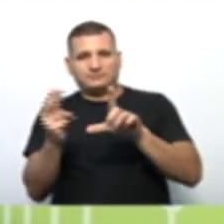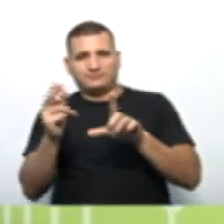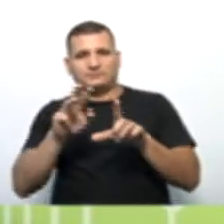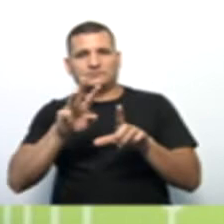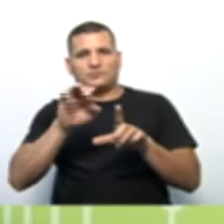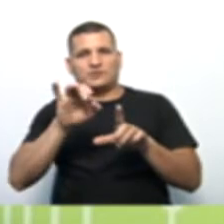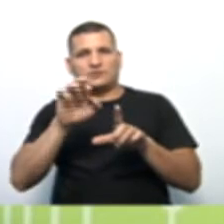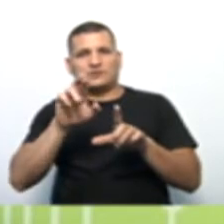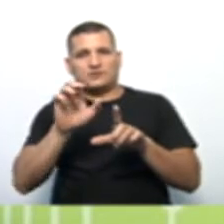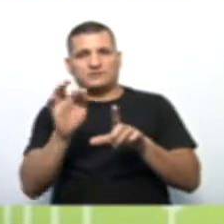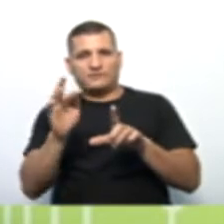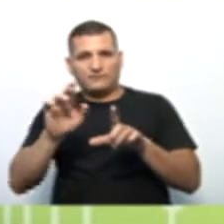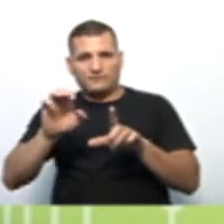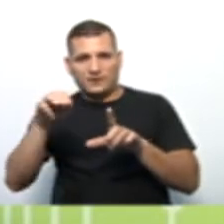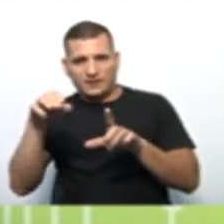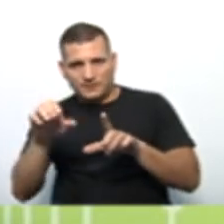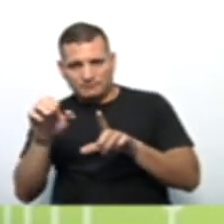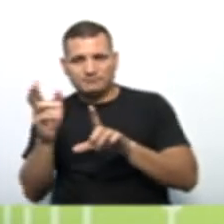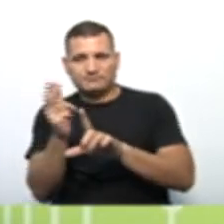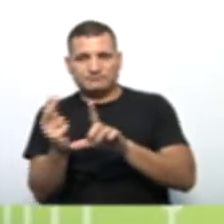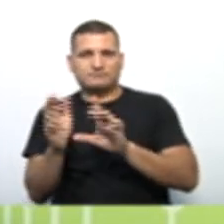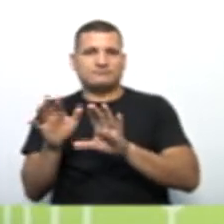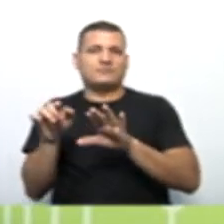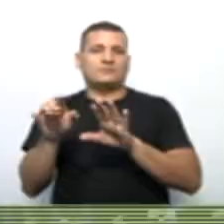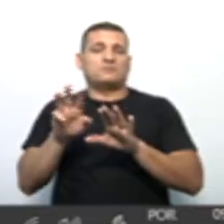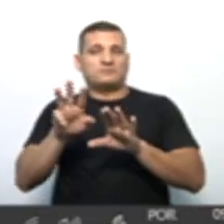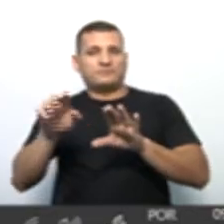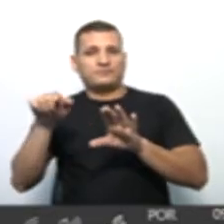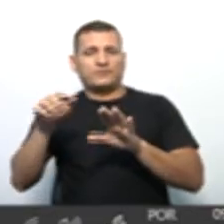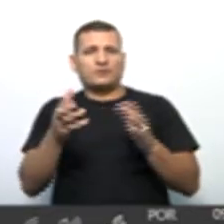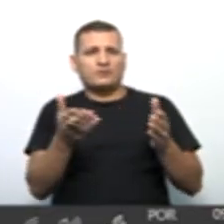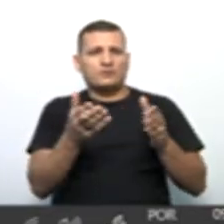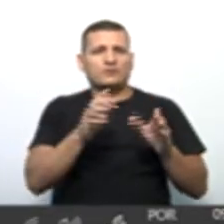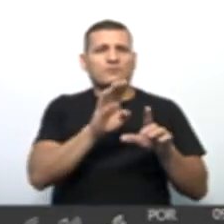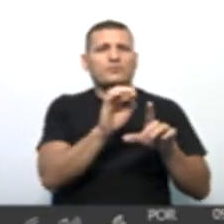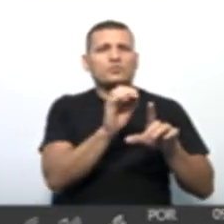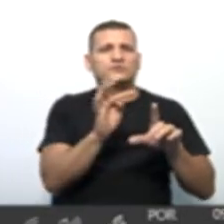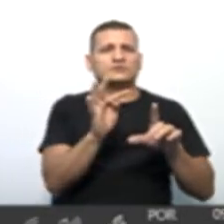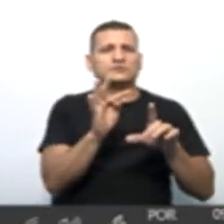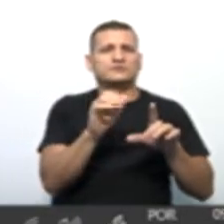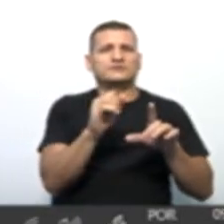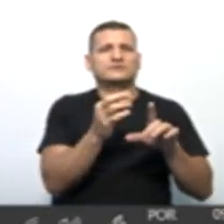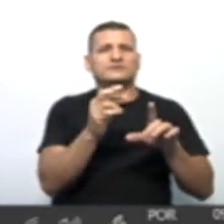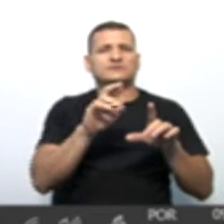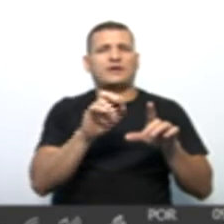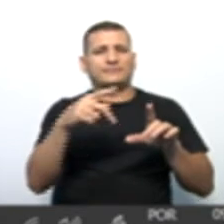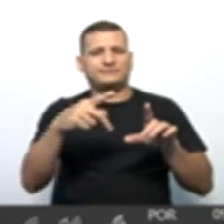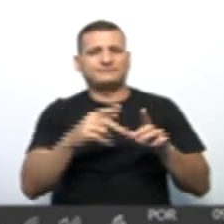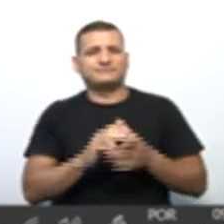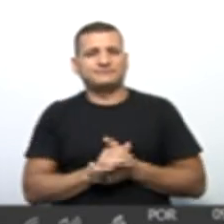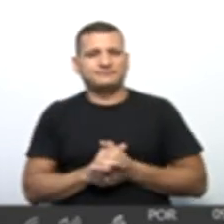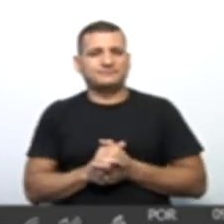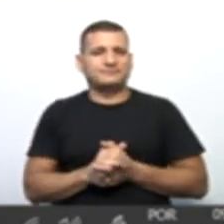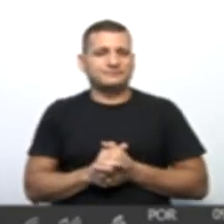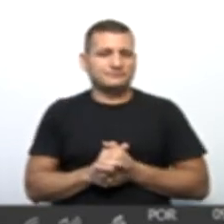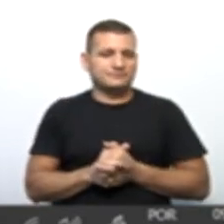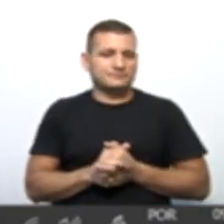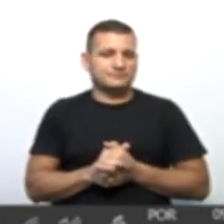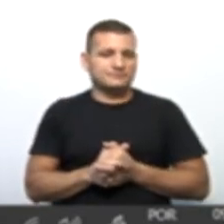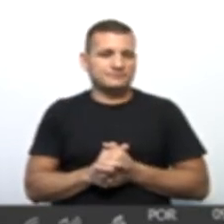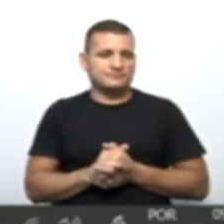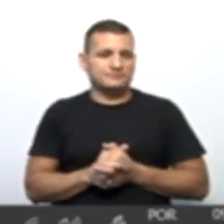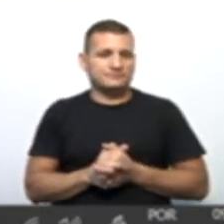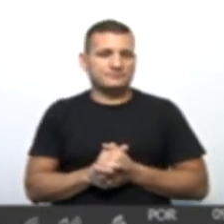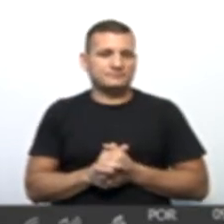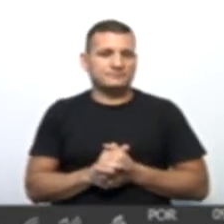ide frame e agora o o strep pão lá temos aqui pra vocês na tela esses sites aqui o tac o